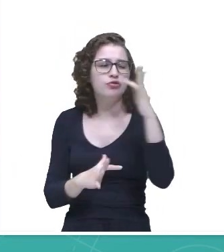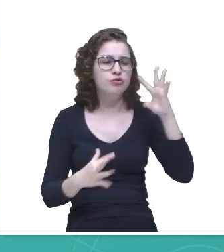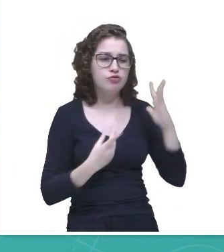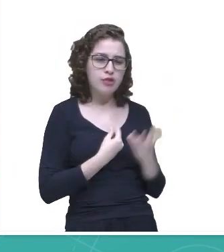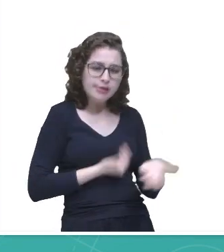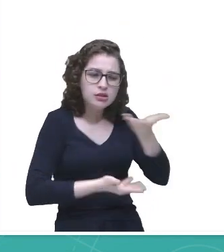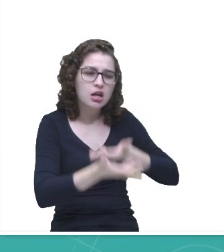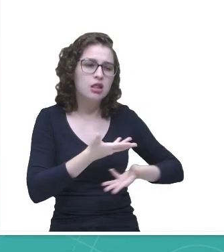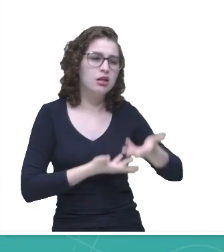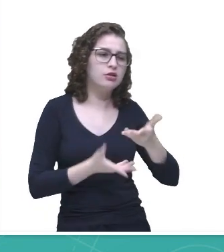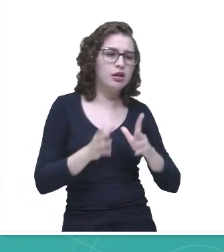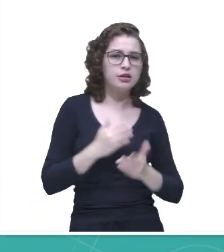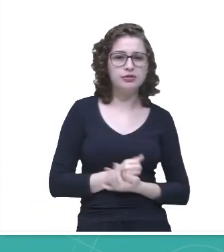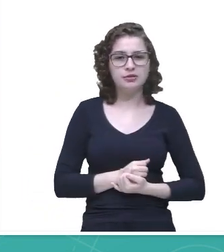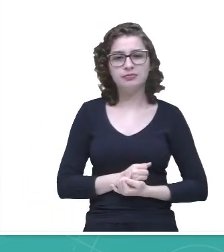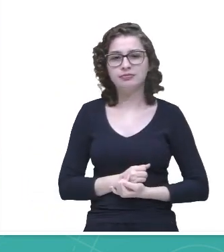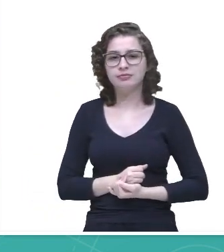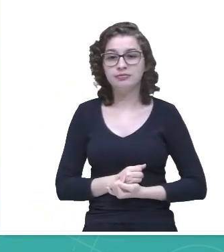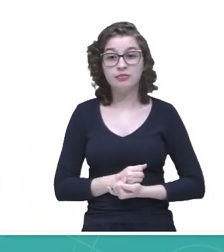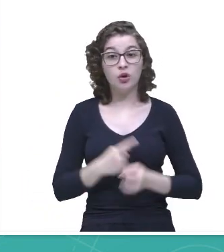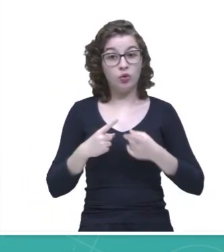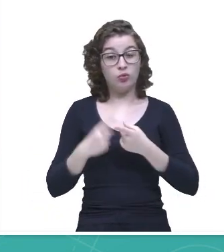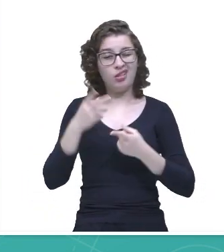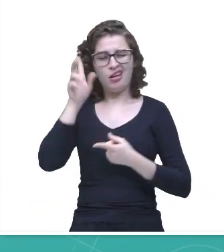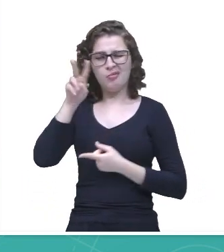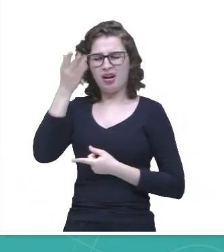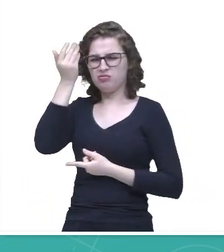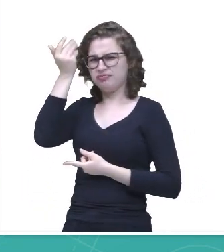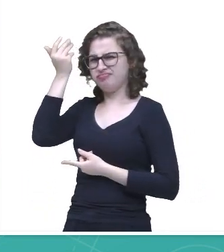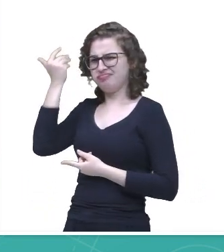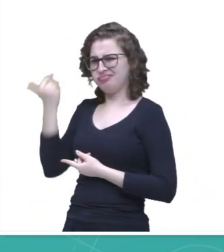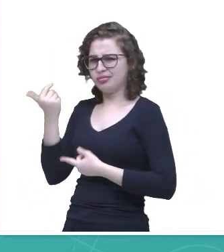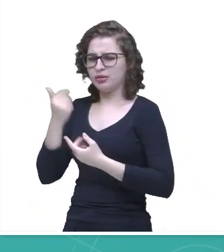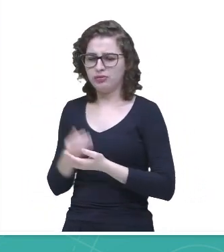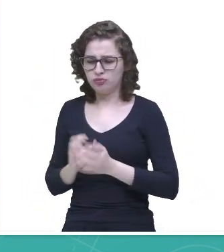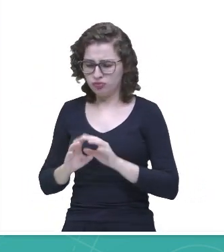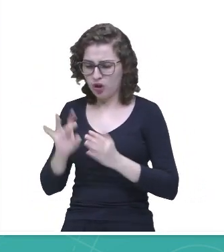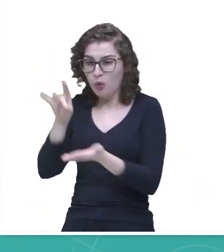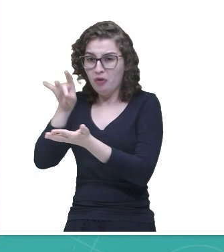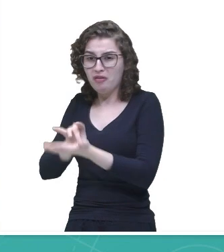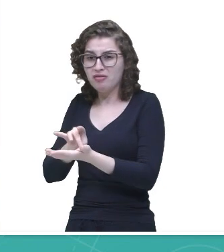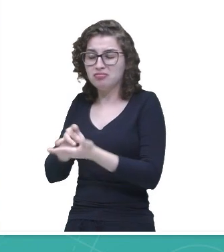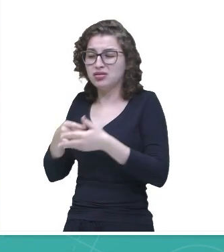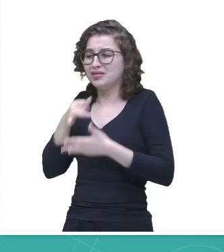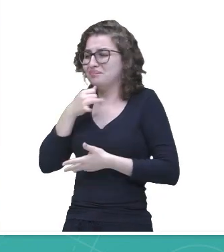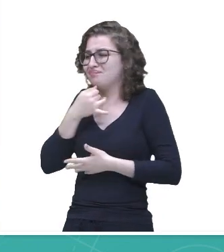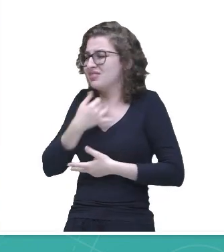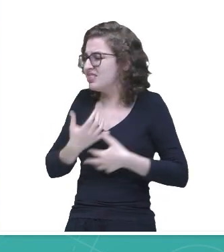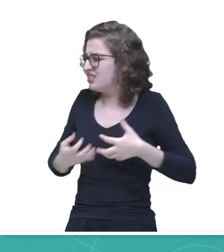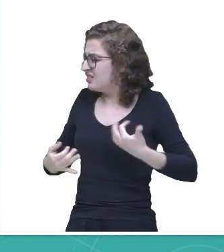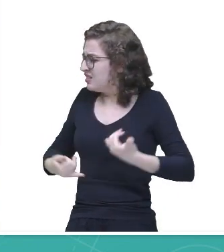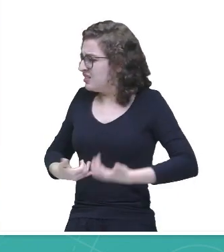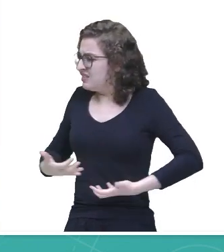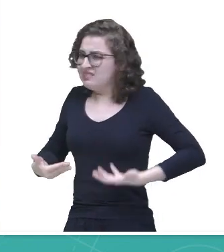né? Sendo que a realidade que o mundo passava naquele momento não era tão alegre, tá?